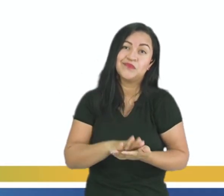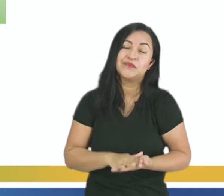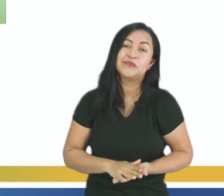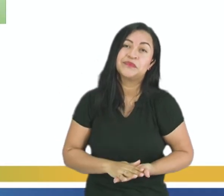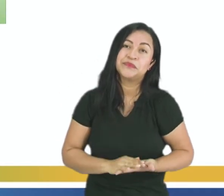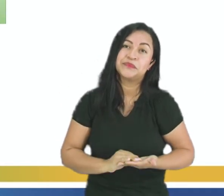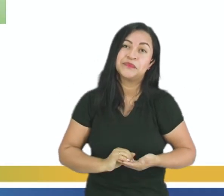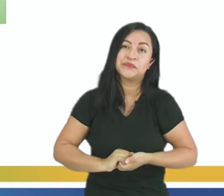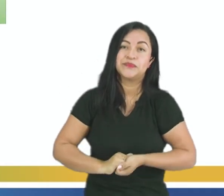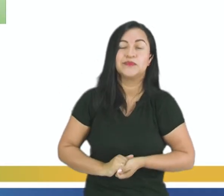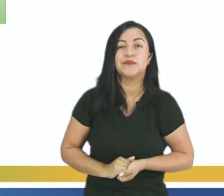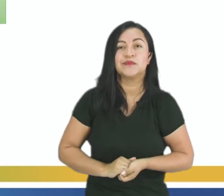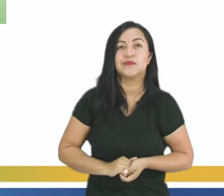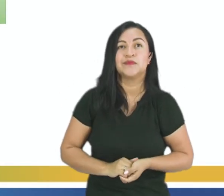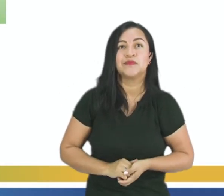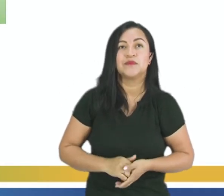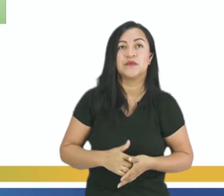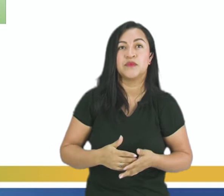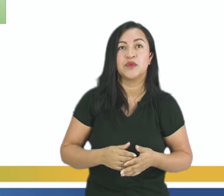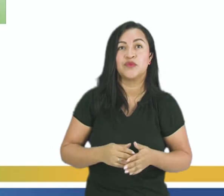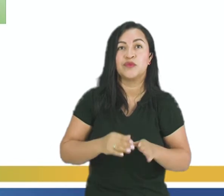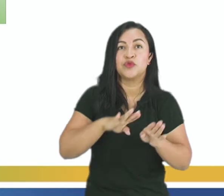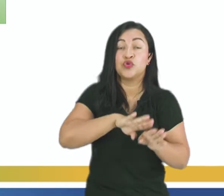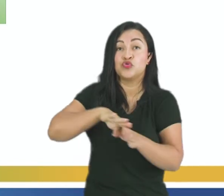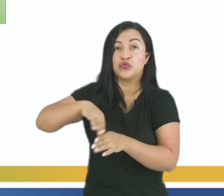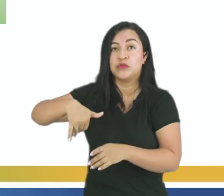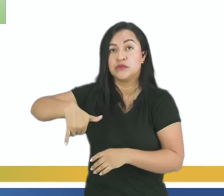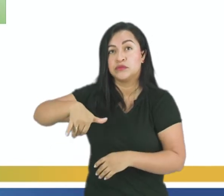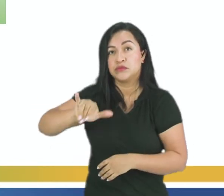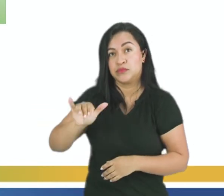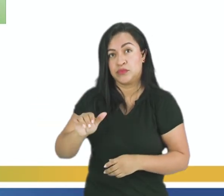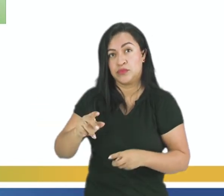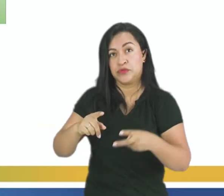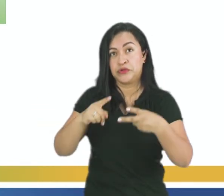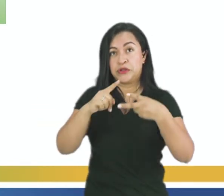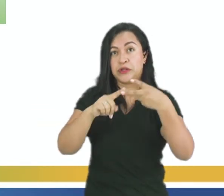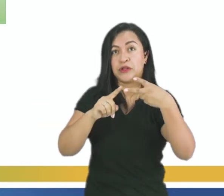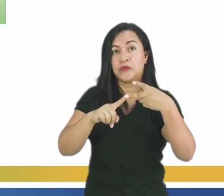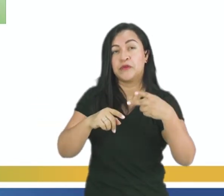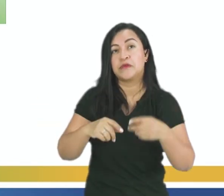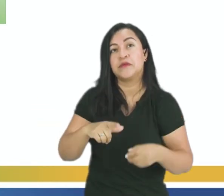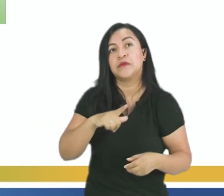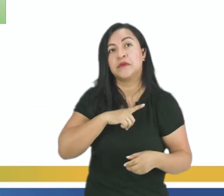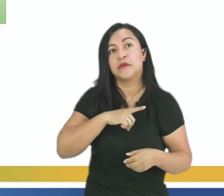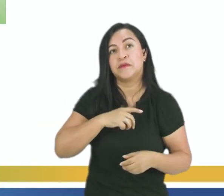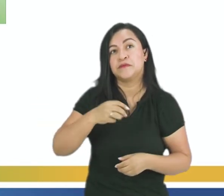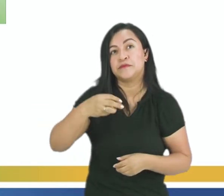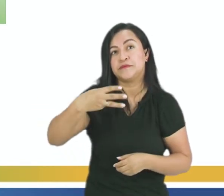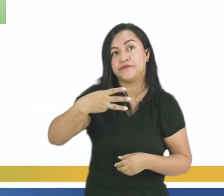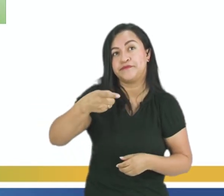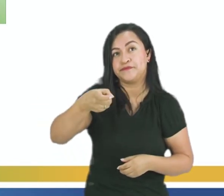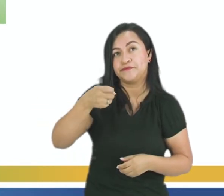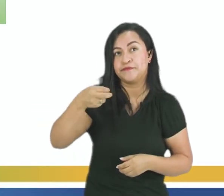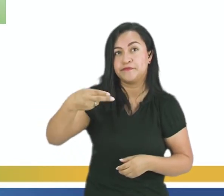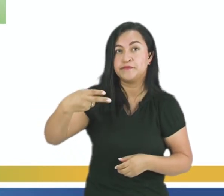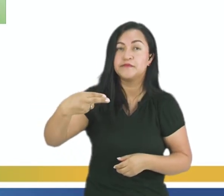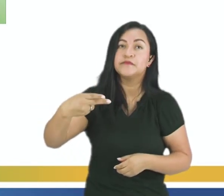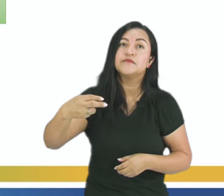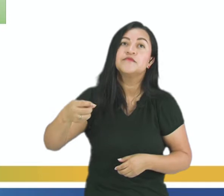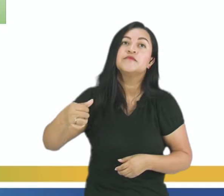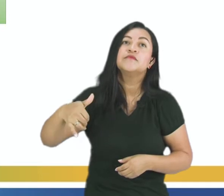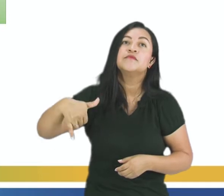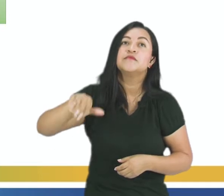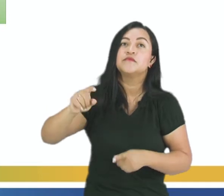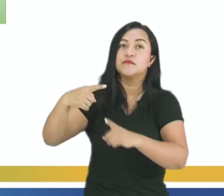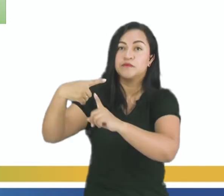sistema. E aí nós vamos isolar a incógnita y na segunda equação. A segunda equação é 3x igual